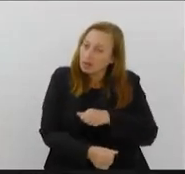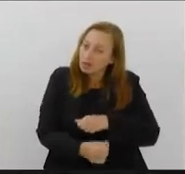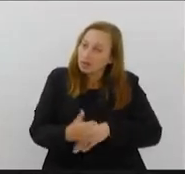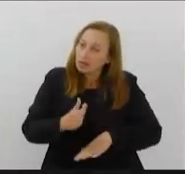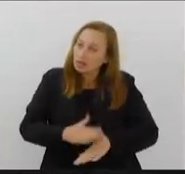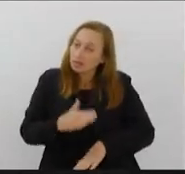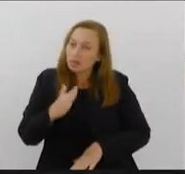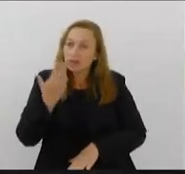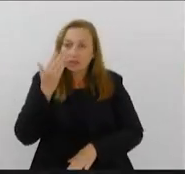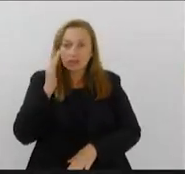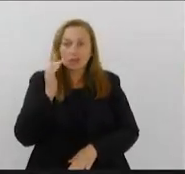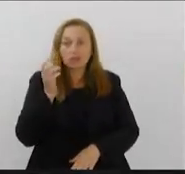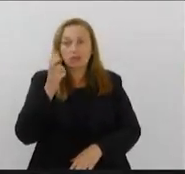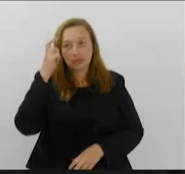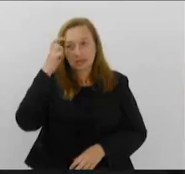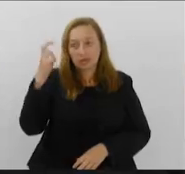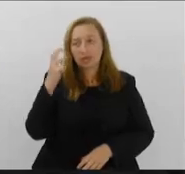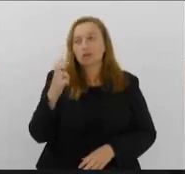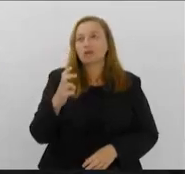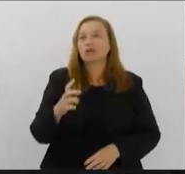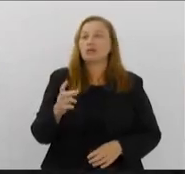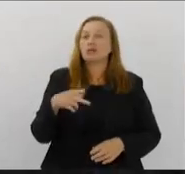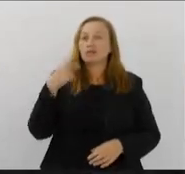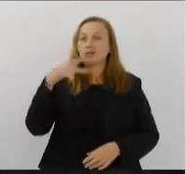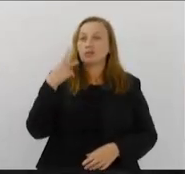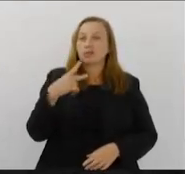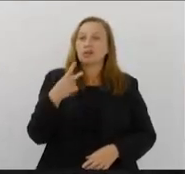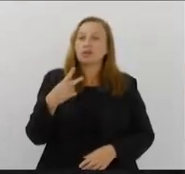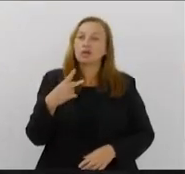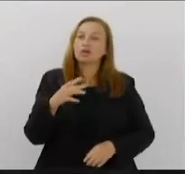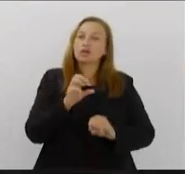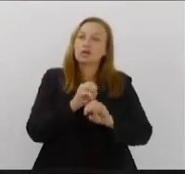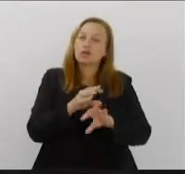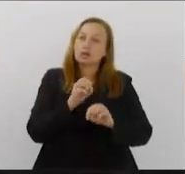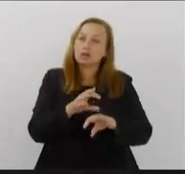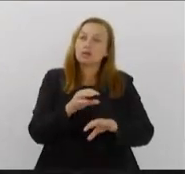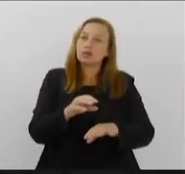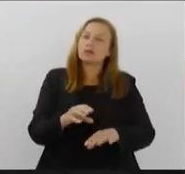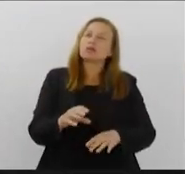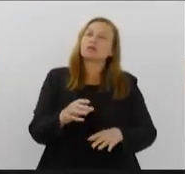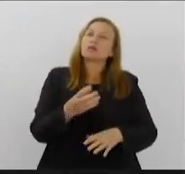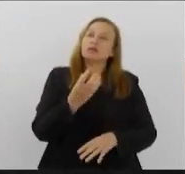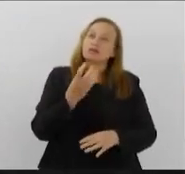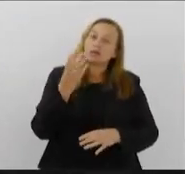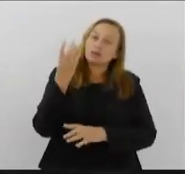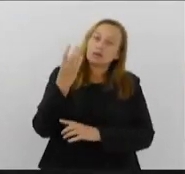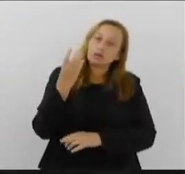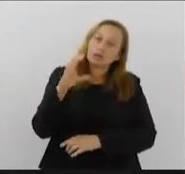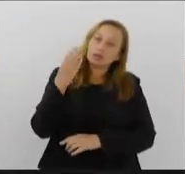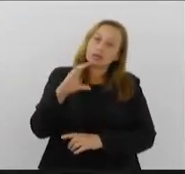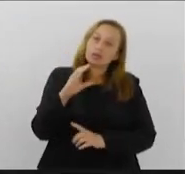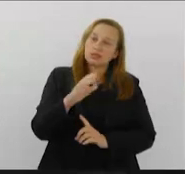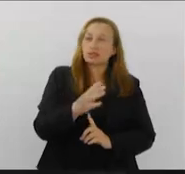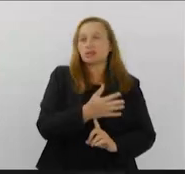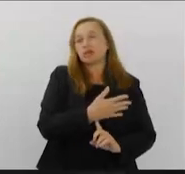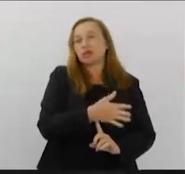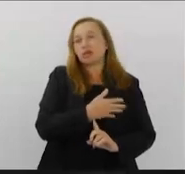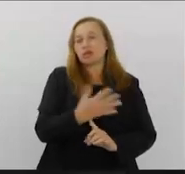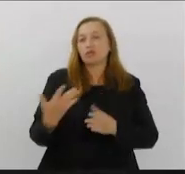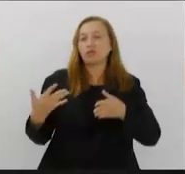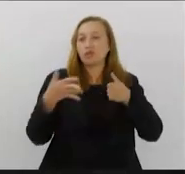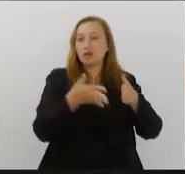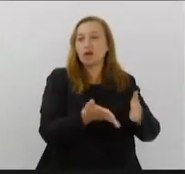mais inteligente em políticas de educação e ciência e tecnologia voltadas para a juventude e para a juventude que está